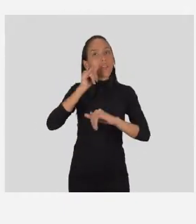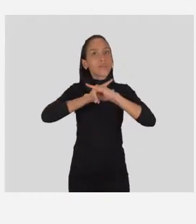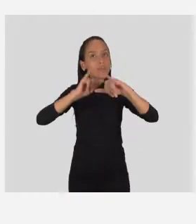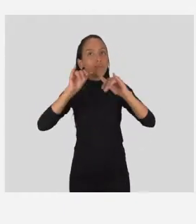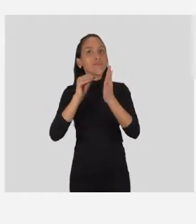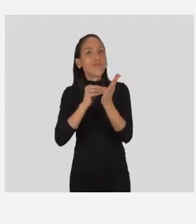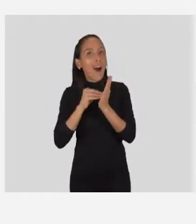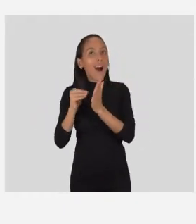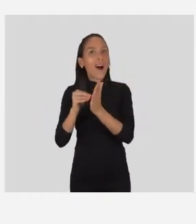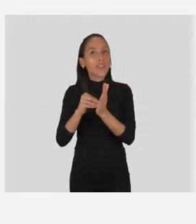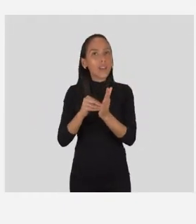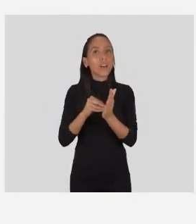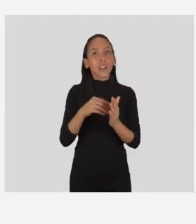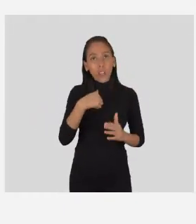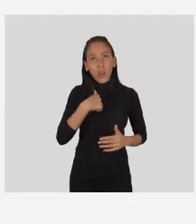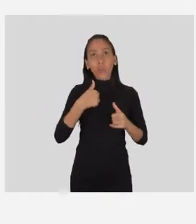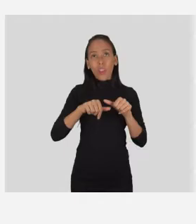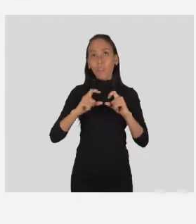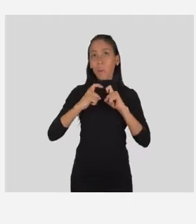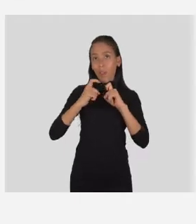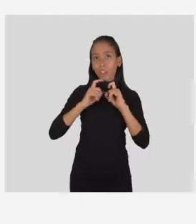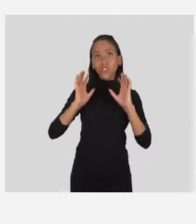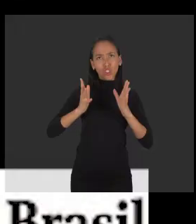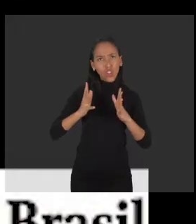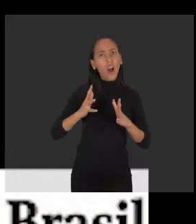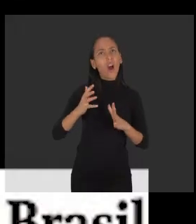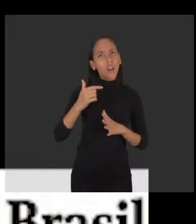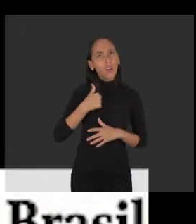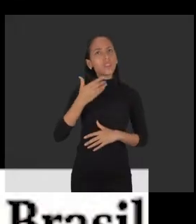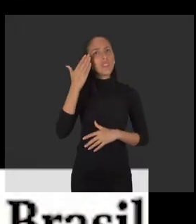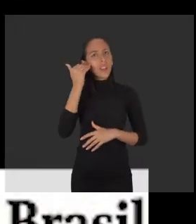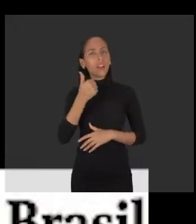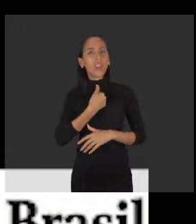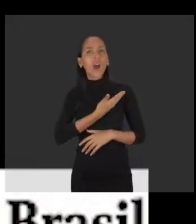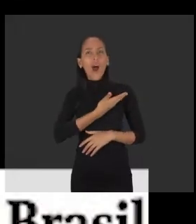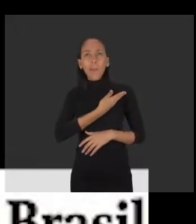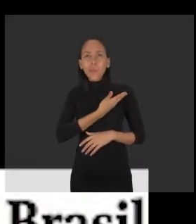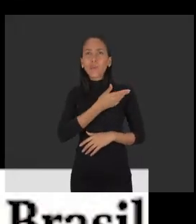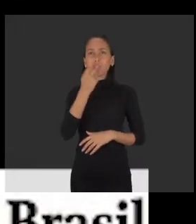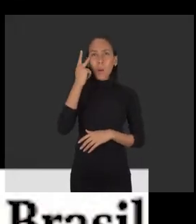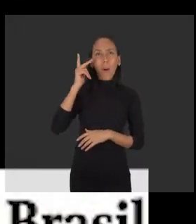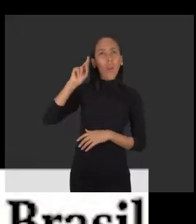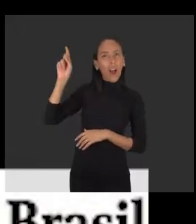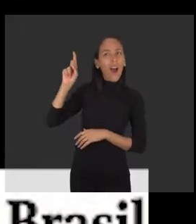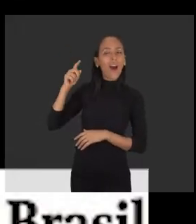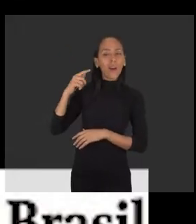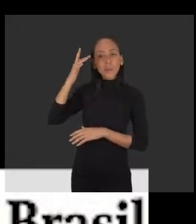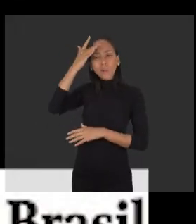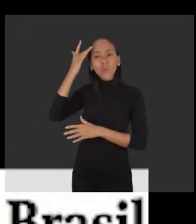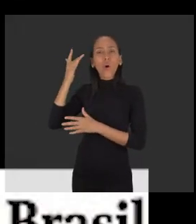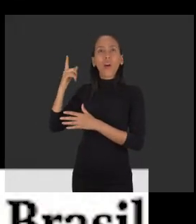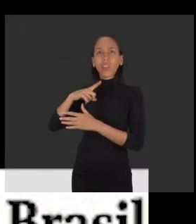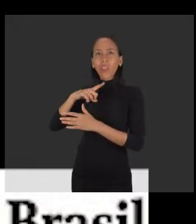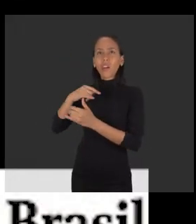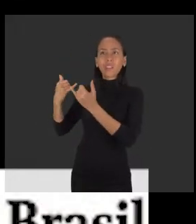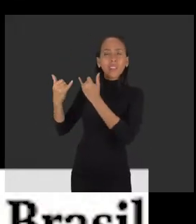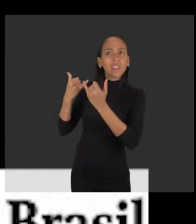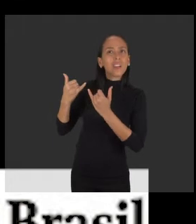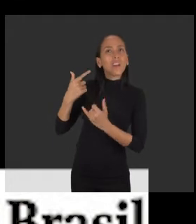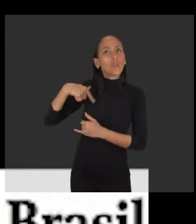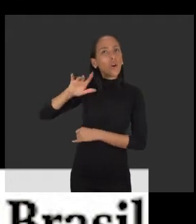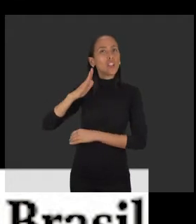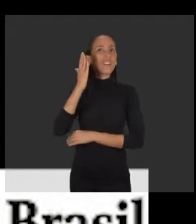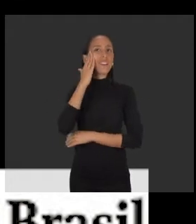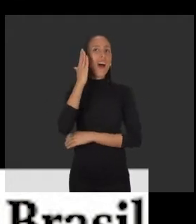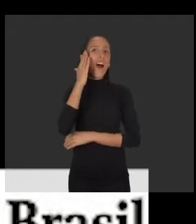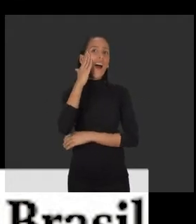médica, eu já tinha alguns amigos em São Paulo e a gente sabia que a coisa já estava muito mais feia do que estava sendo falado,